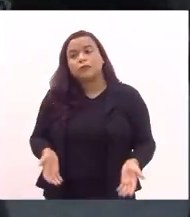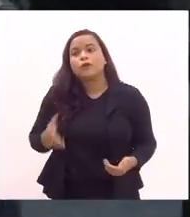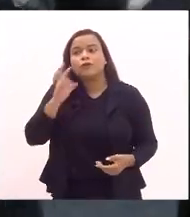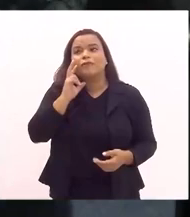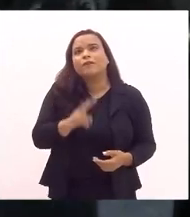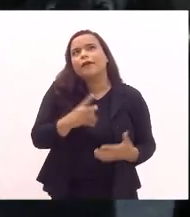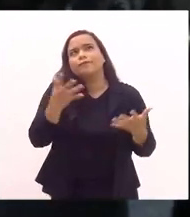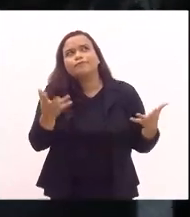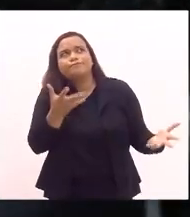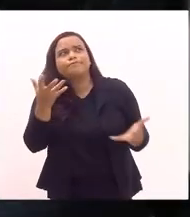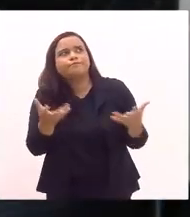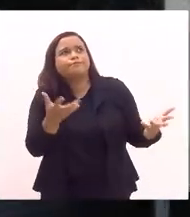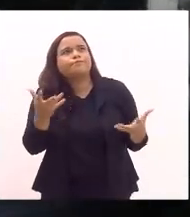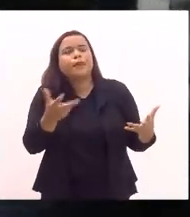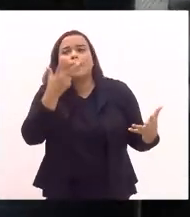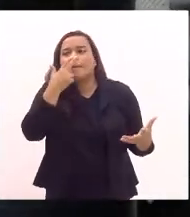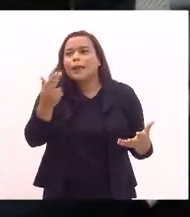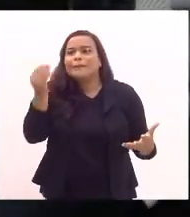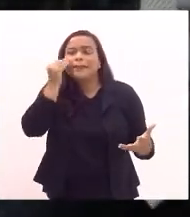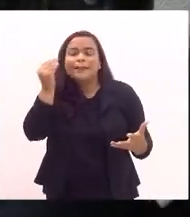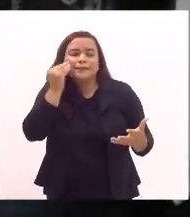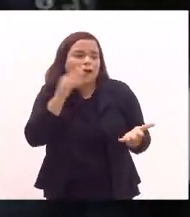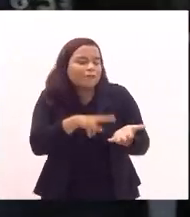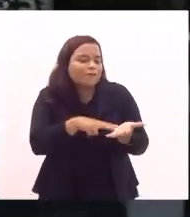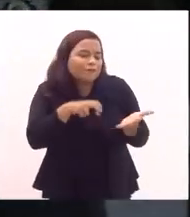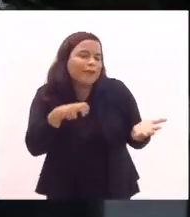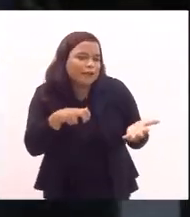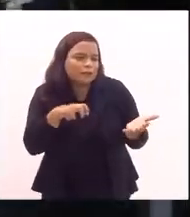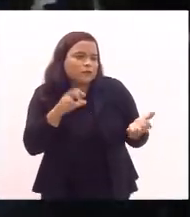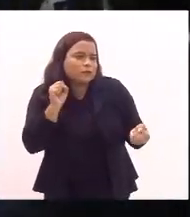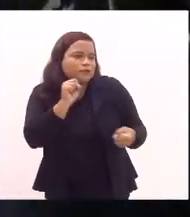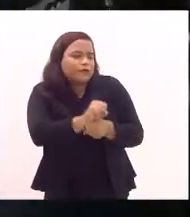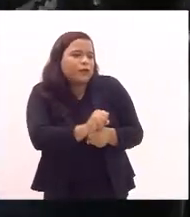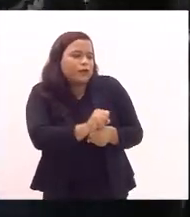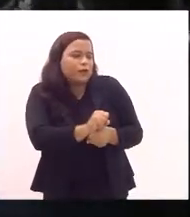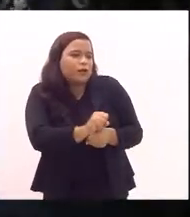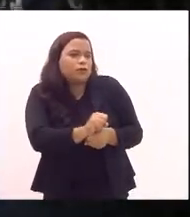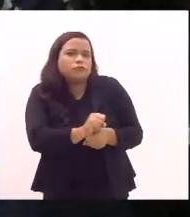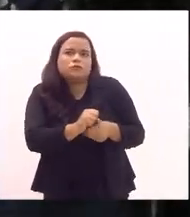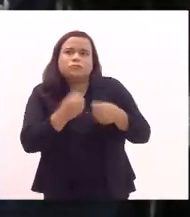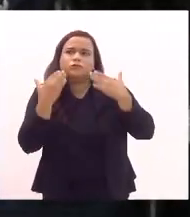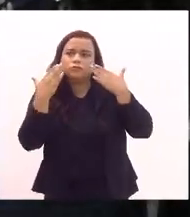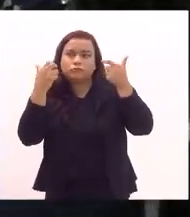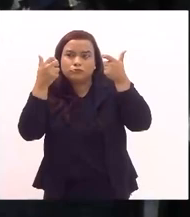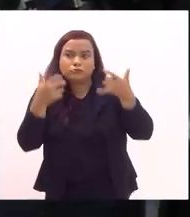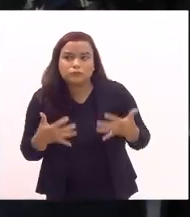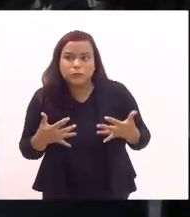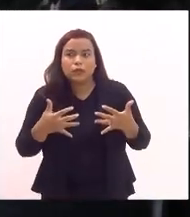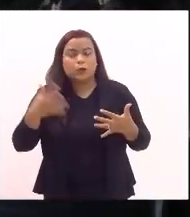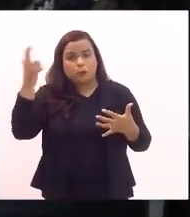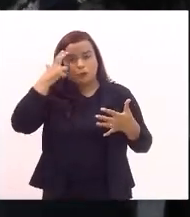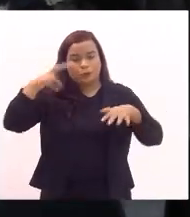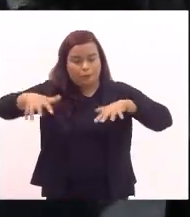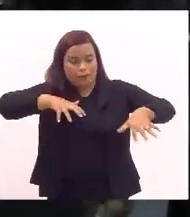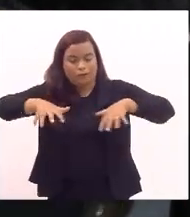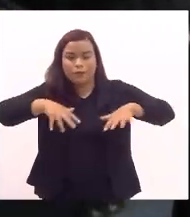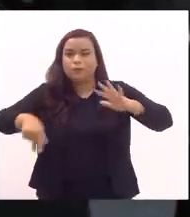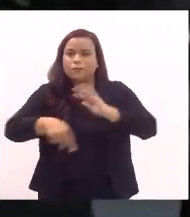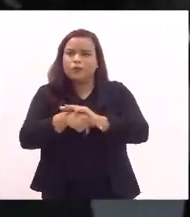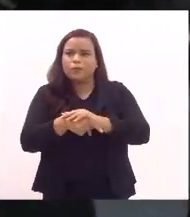como tentar vetar e as expressões culturais de um movimento